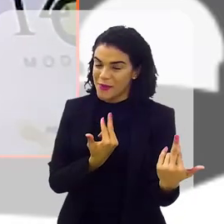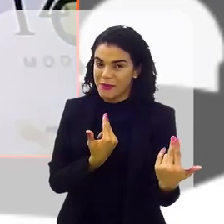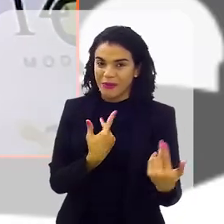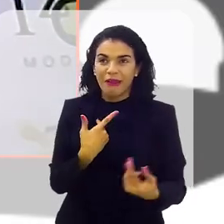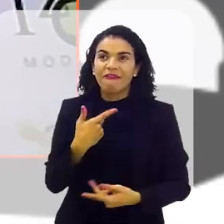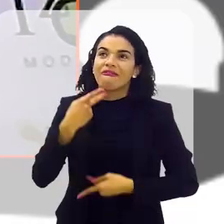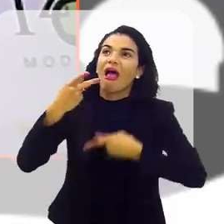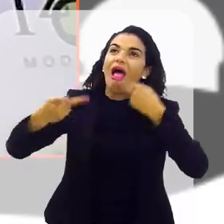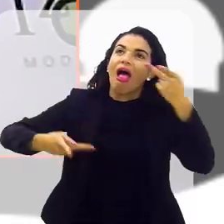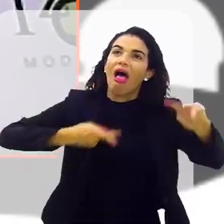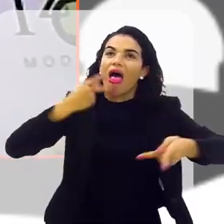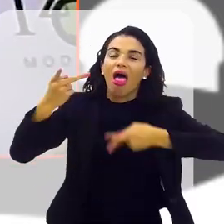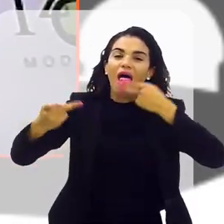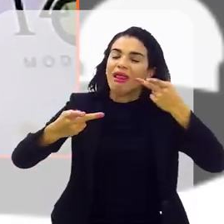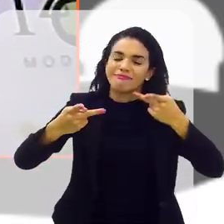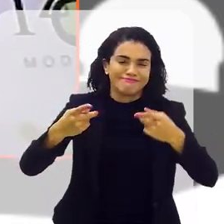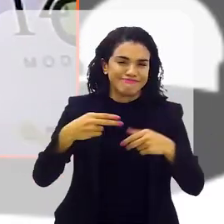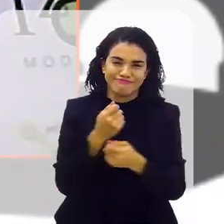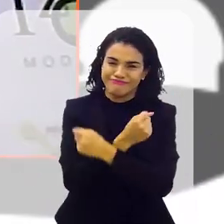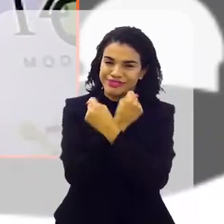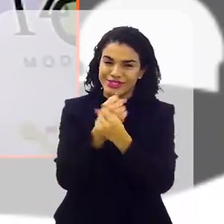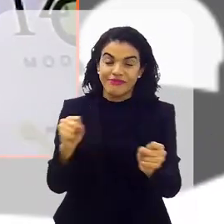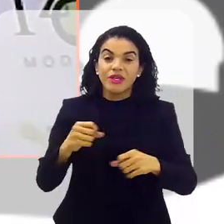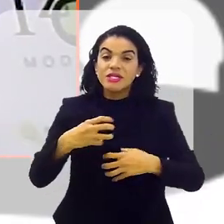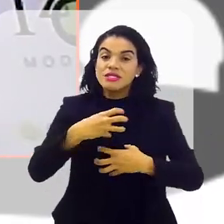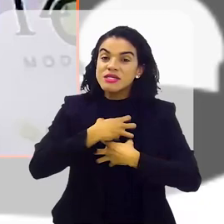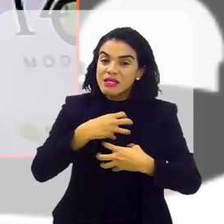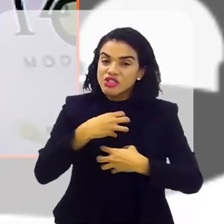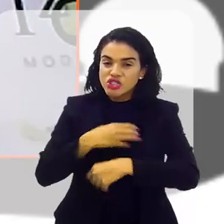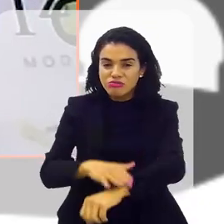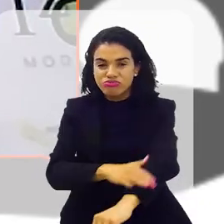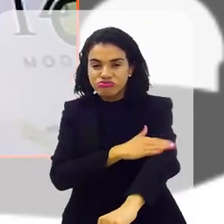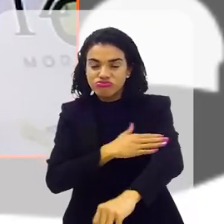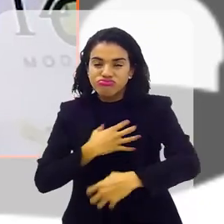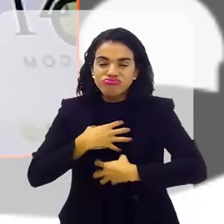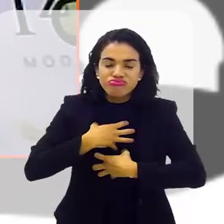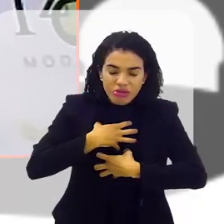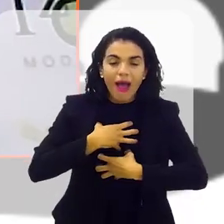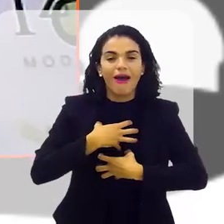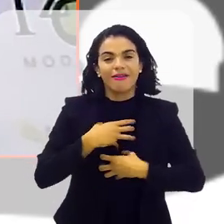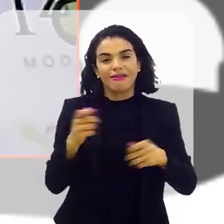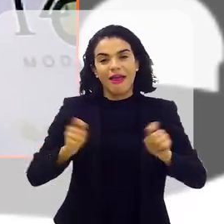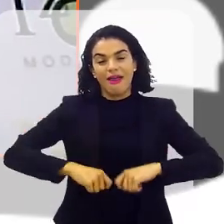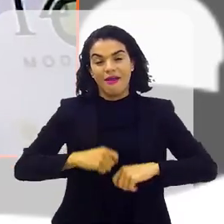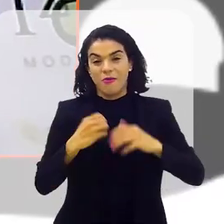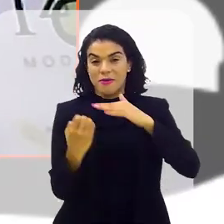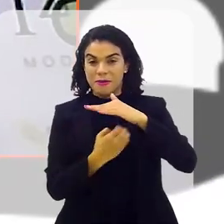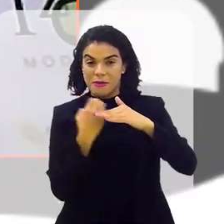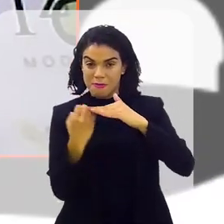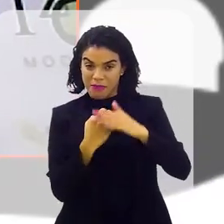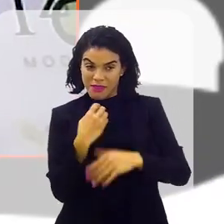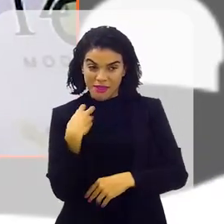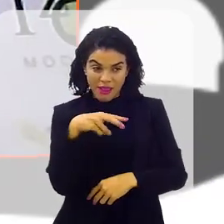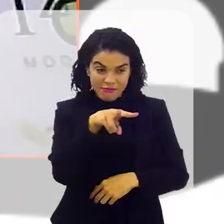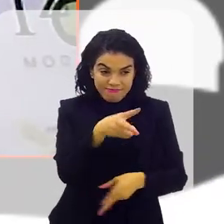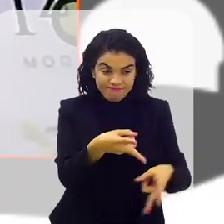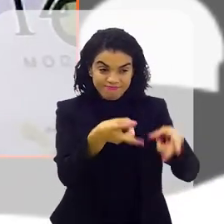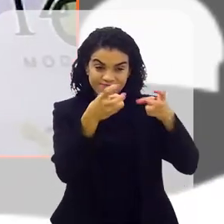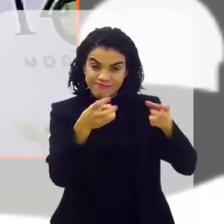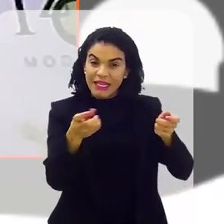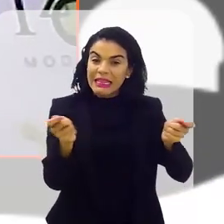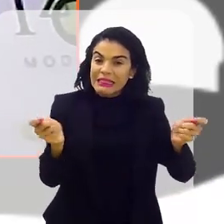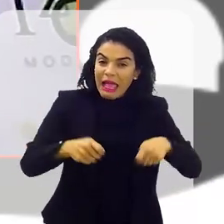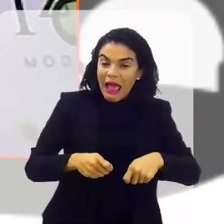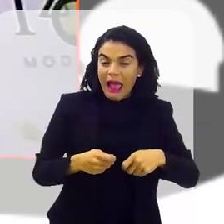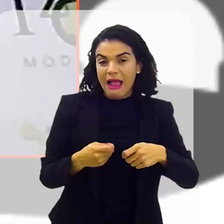como a gente falar a gente só consegue sentir e esse empresário que tiver essa essa capacidade que puder